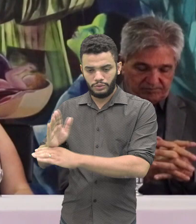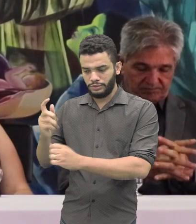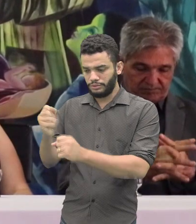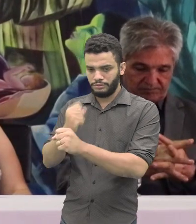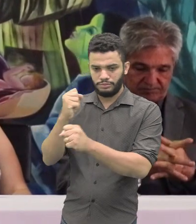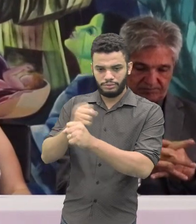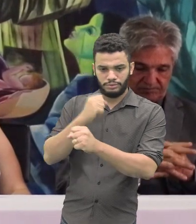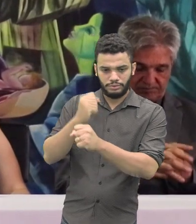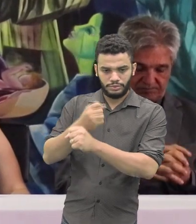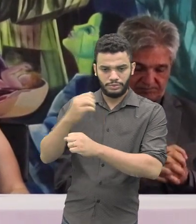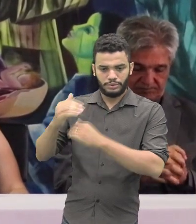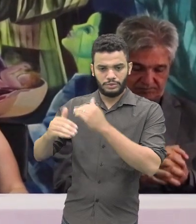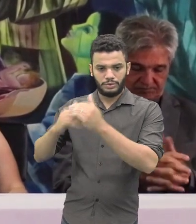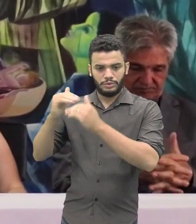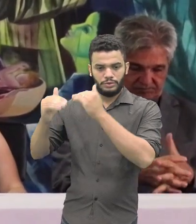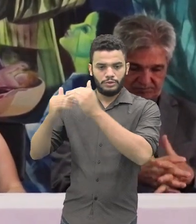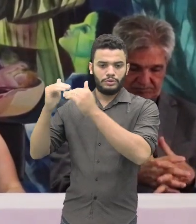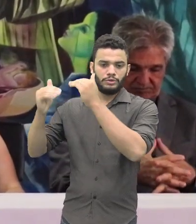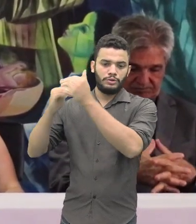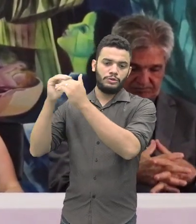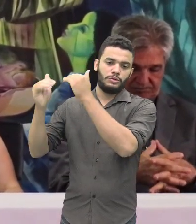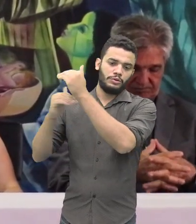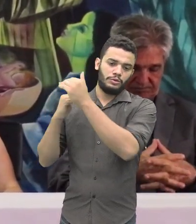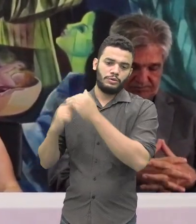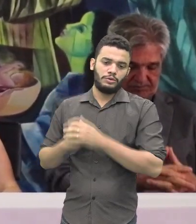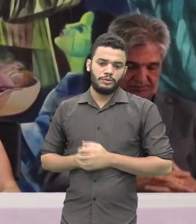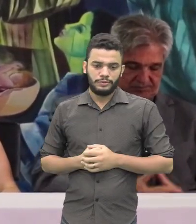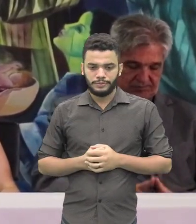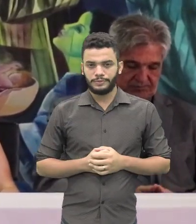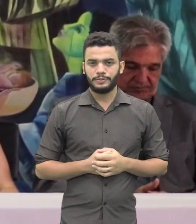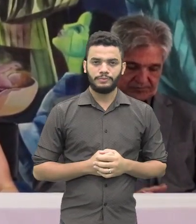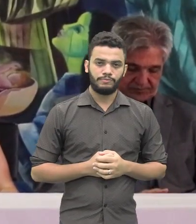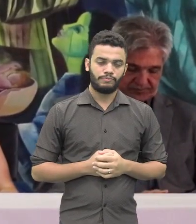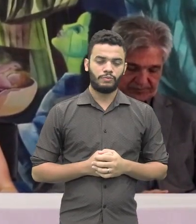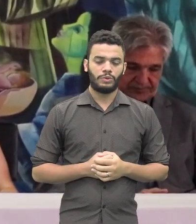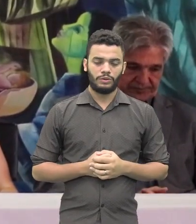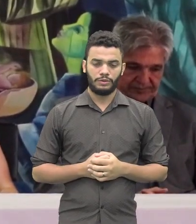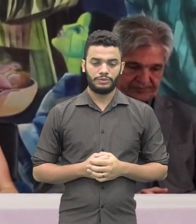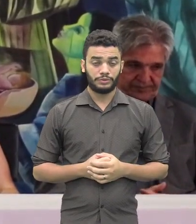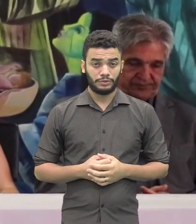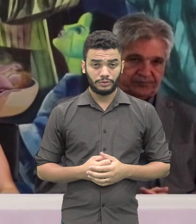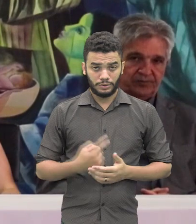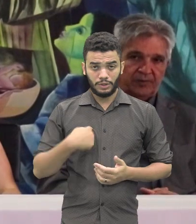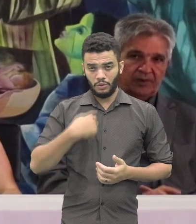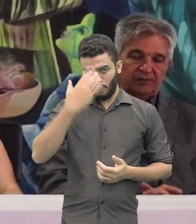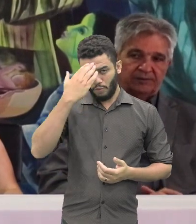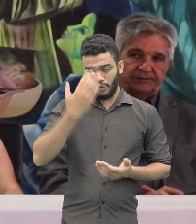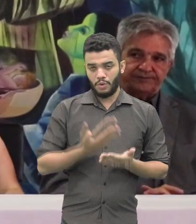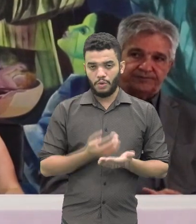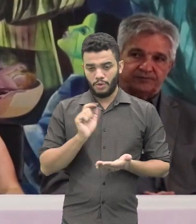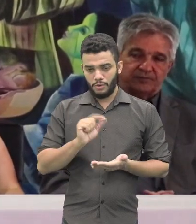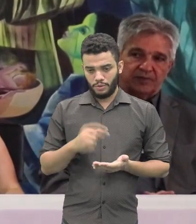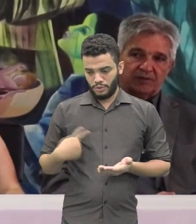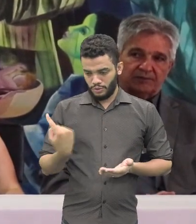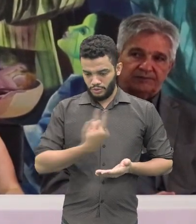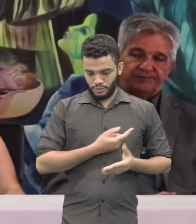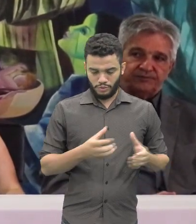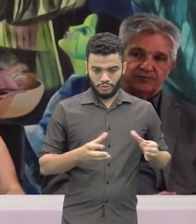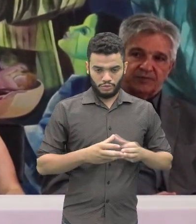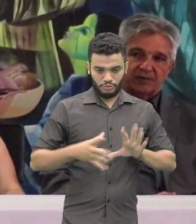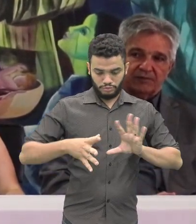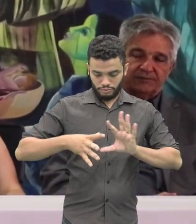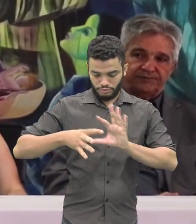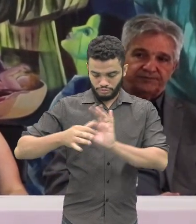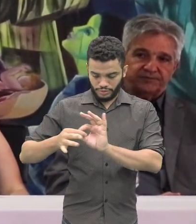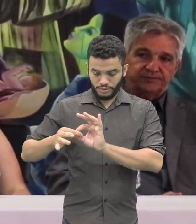Nossa saída né e a grande saída é a parceria é isso que tá acontecendo aqui agora então unindo